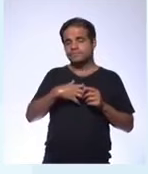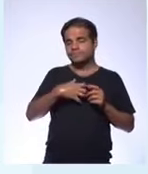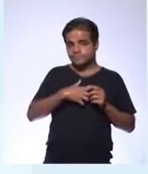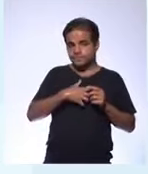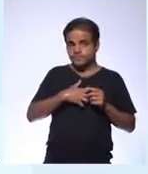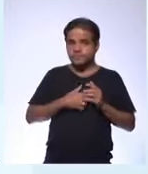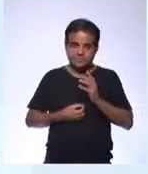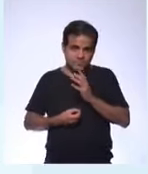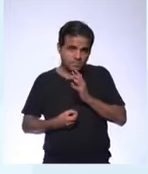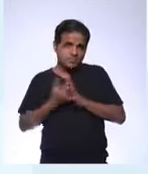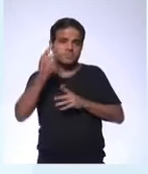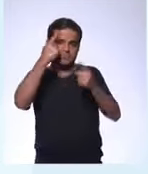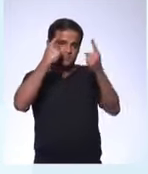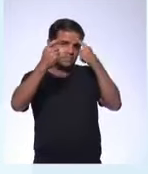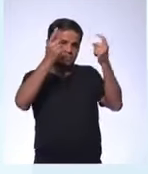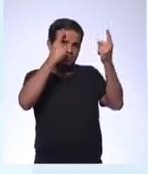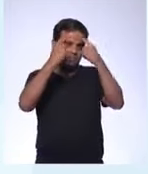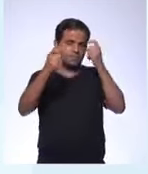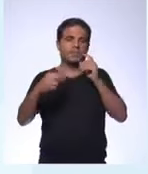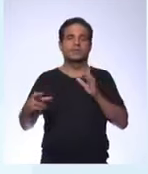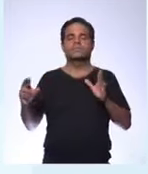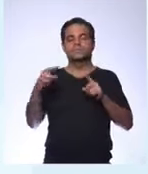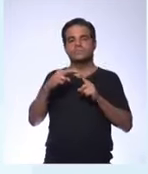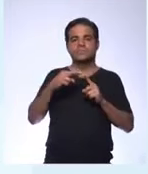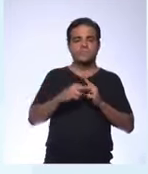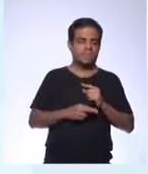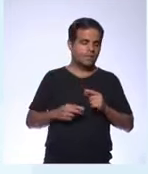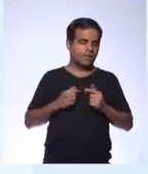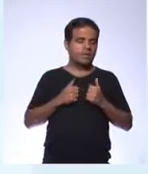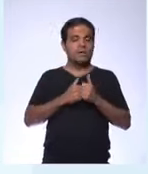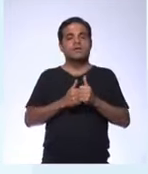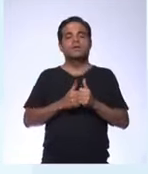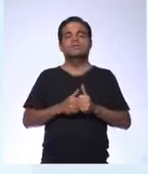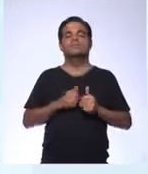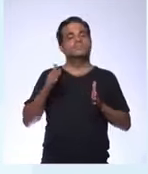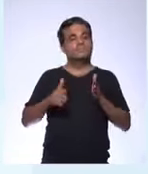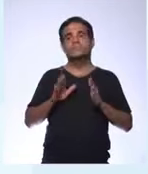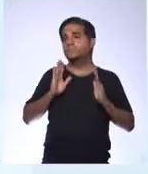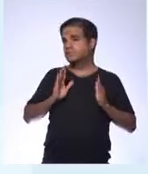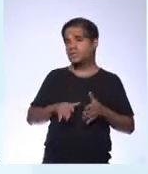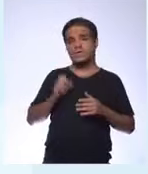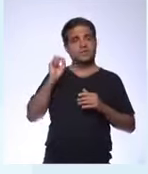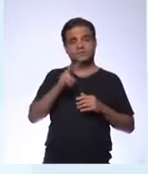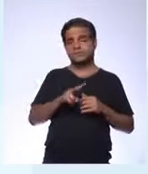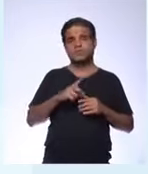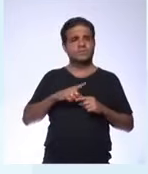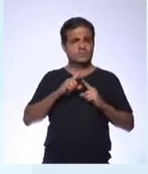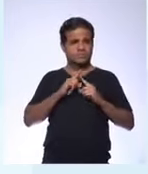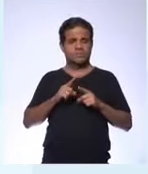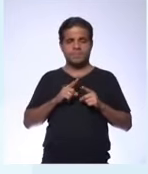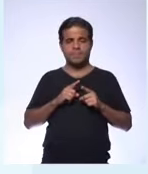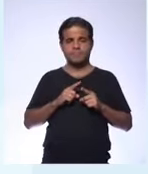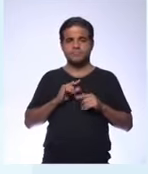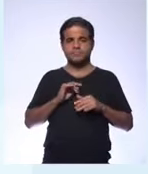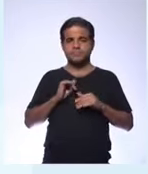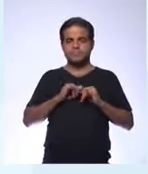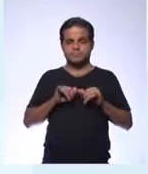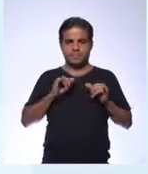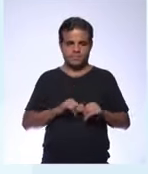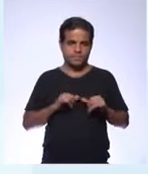dizer, criativa de representar essa oposição ao regime militar, uma vez que havia censura dos meios de